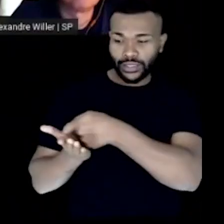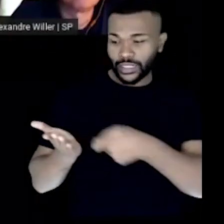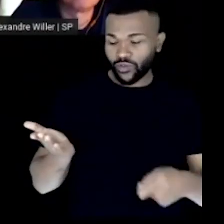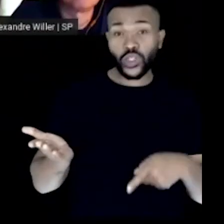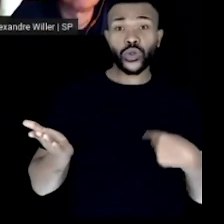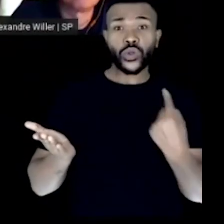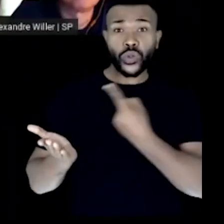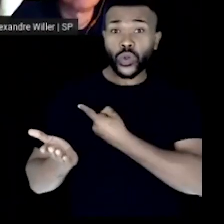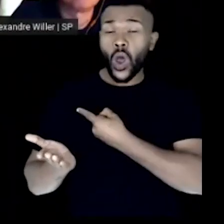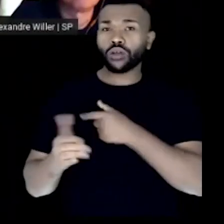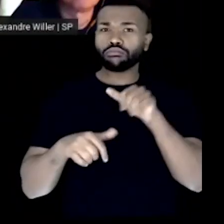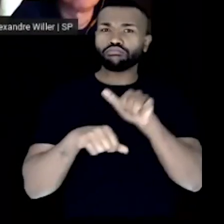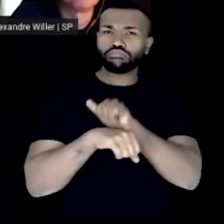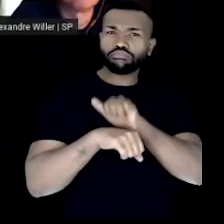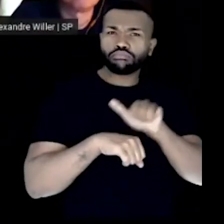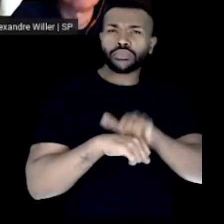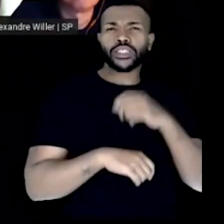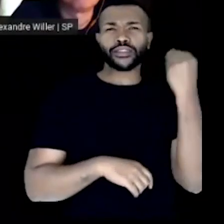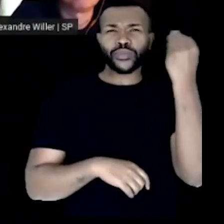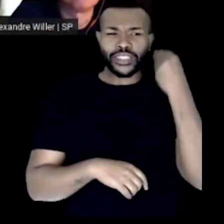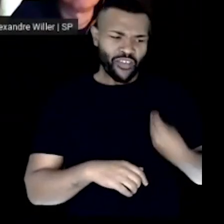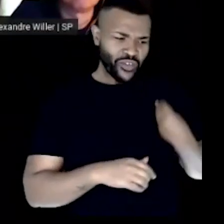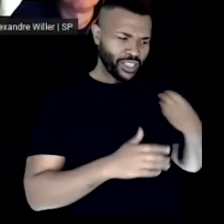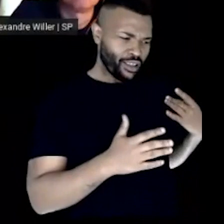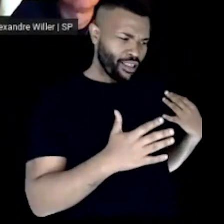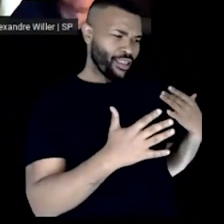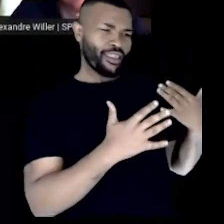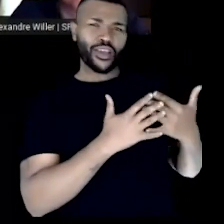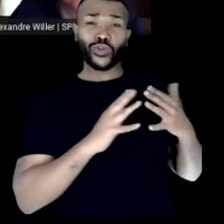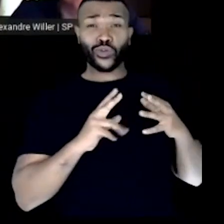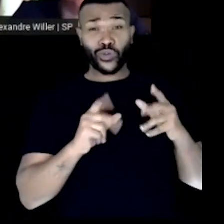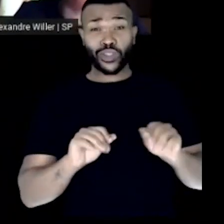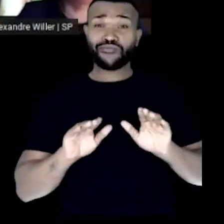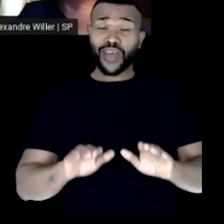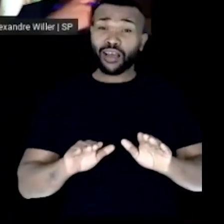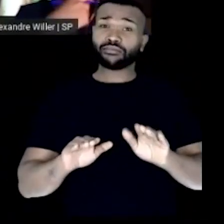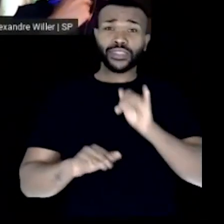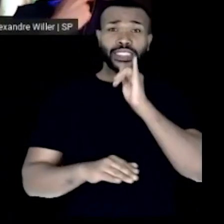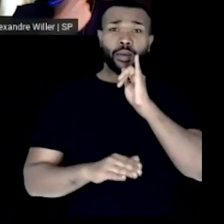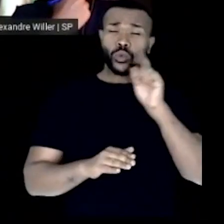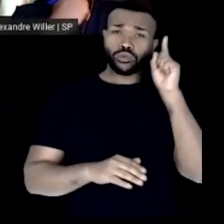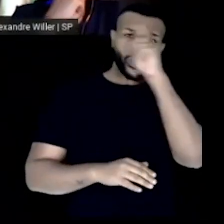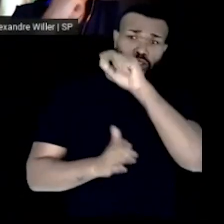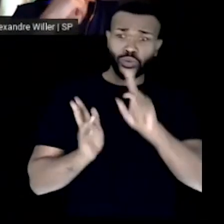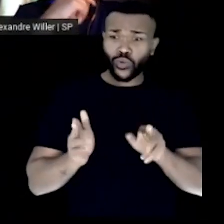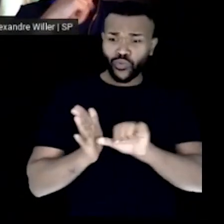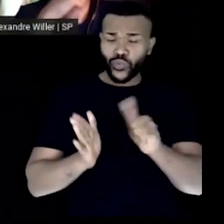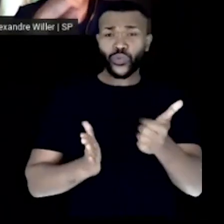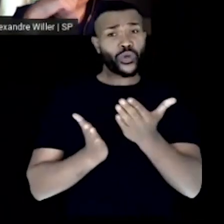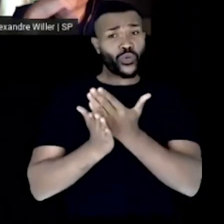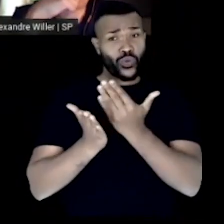começa a escrever algo, a gente está ali, você está o tempo todo articulando as experiências de uma vida inteira. Mas Frontispício como